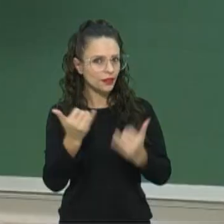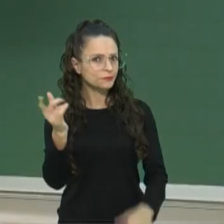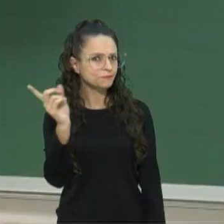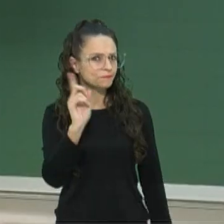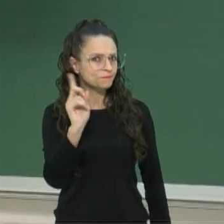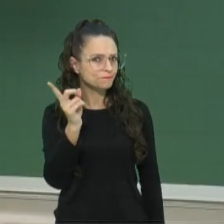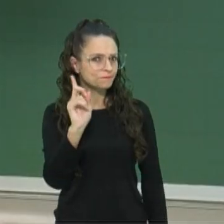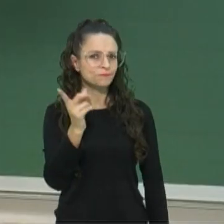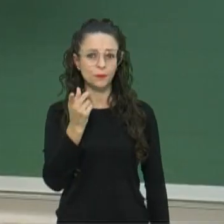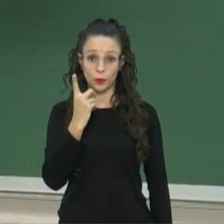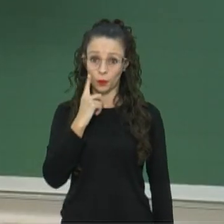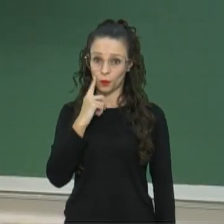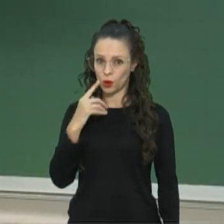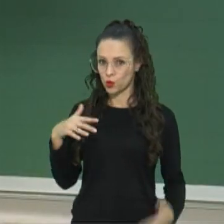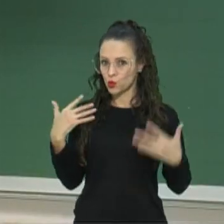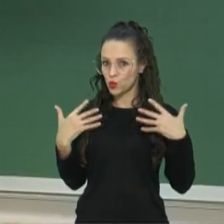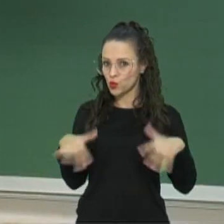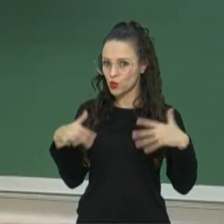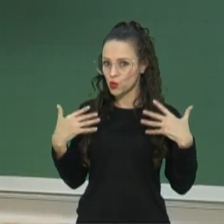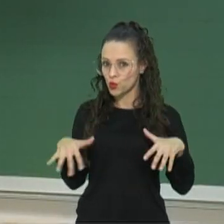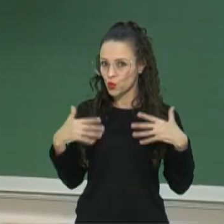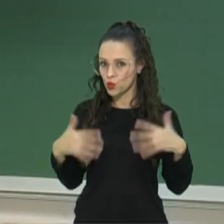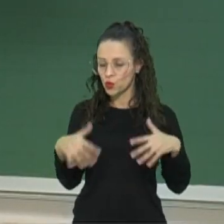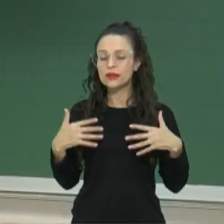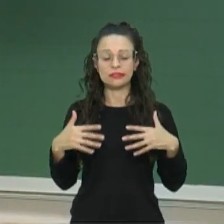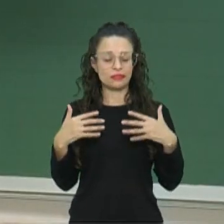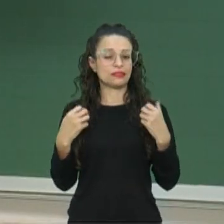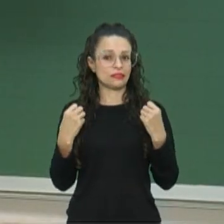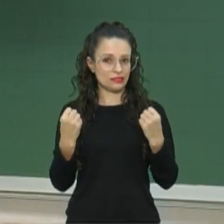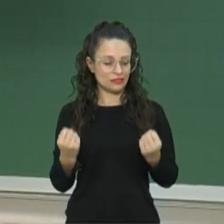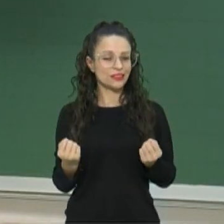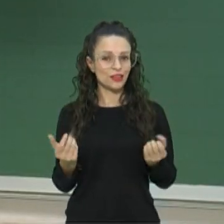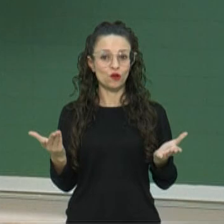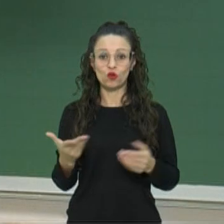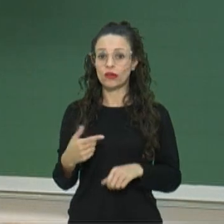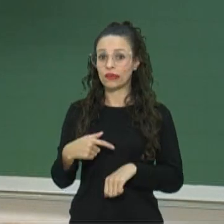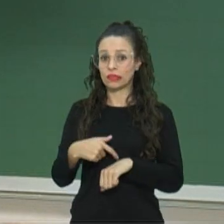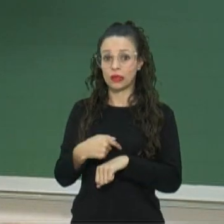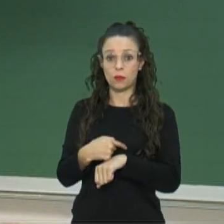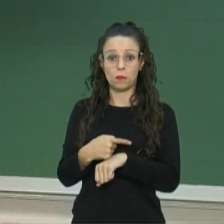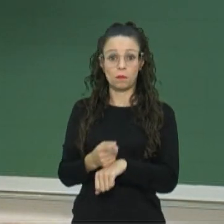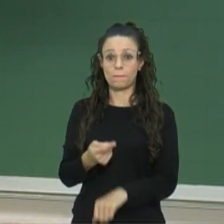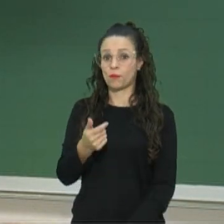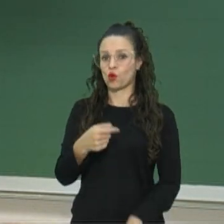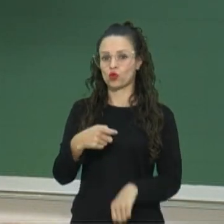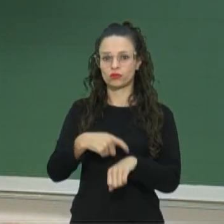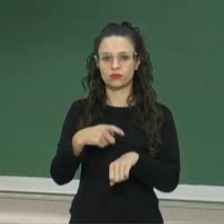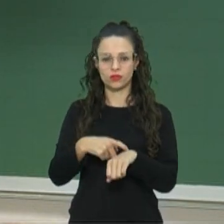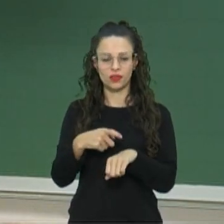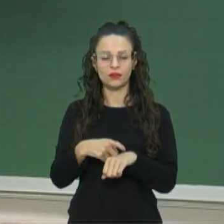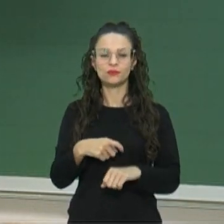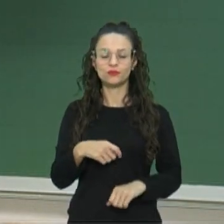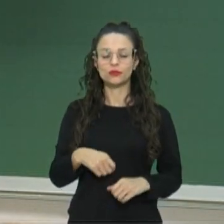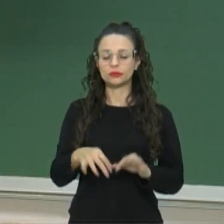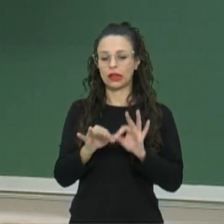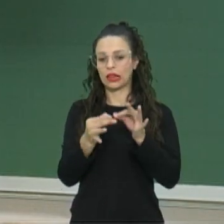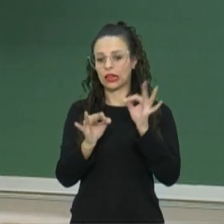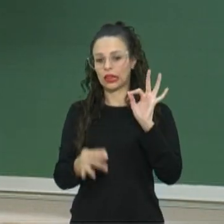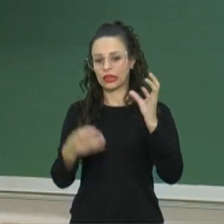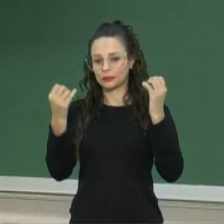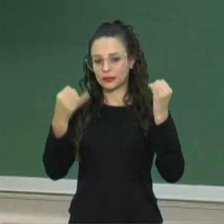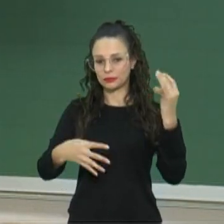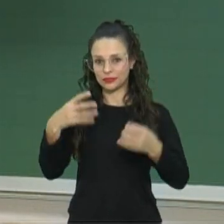não, rapaz. Hoje o bicho começa a pegar e nós temos um tempo curtíssimo aí para conseguir falar de tudo isso,